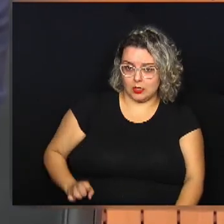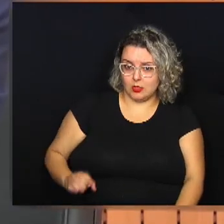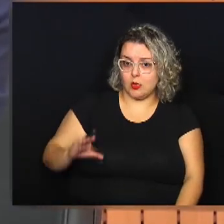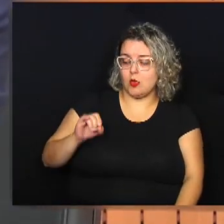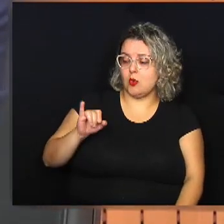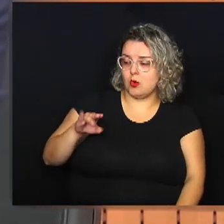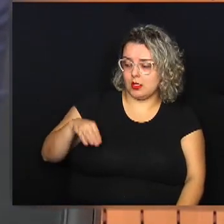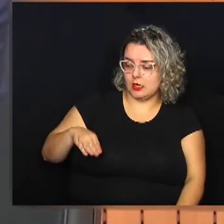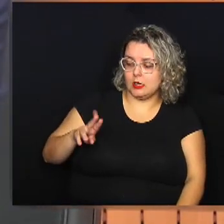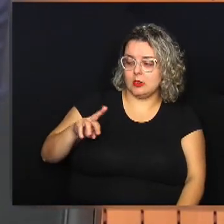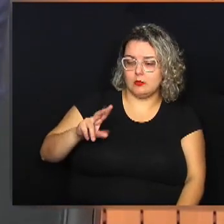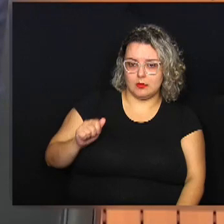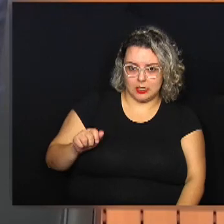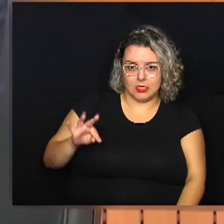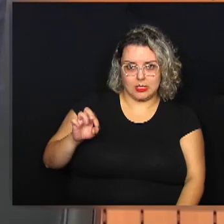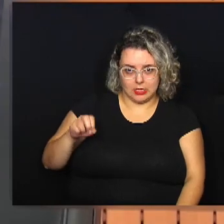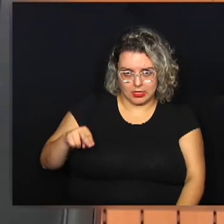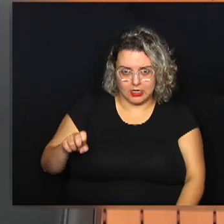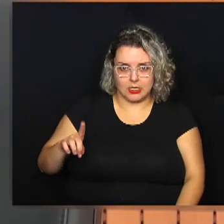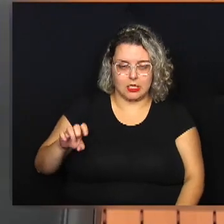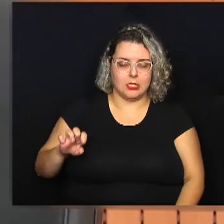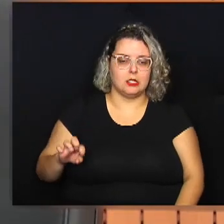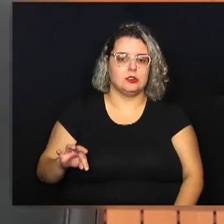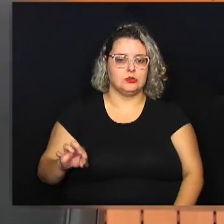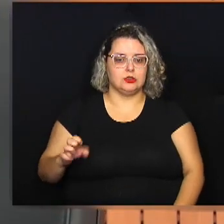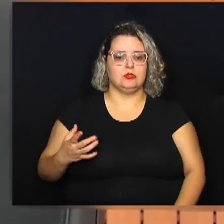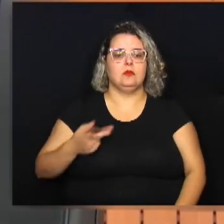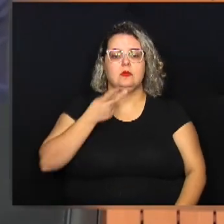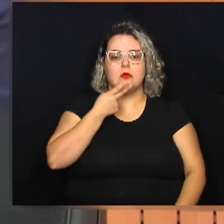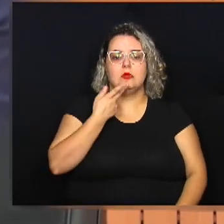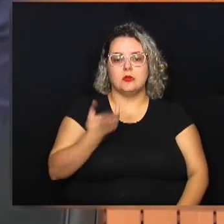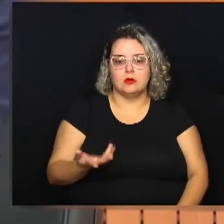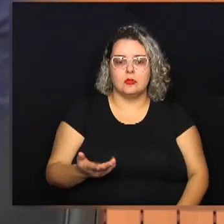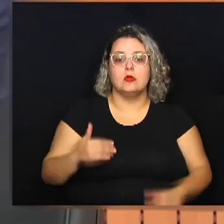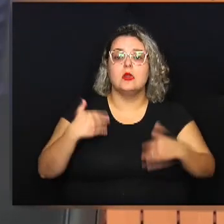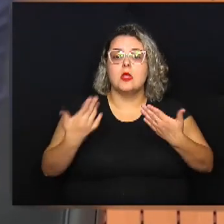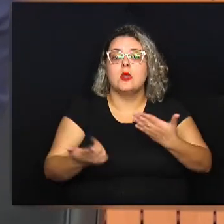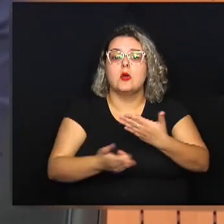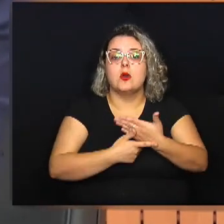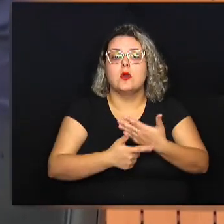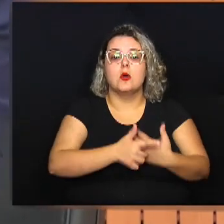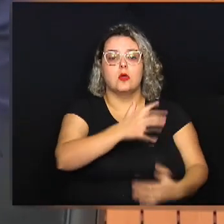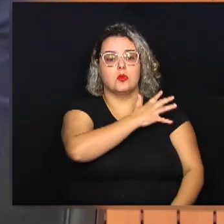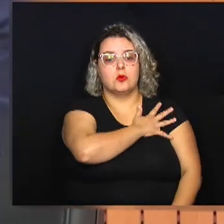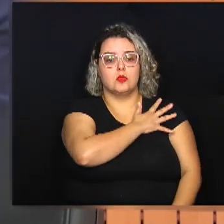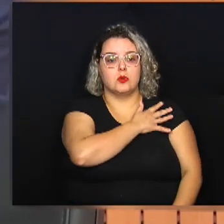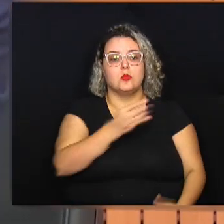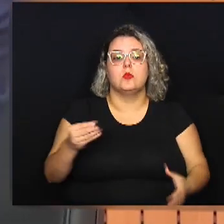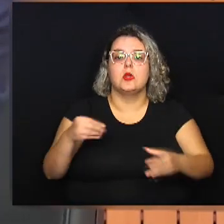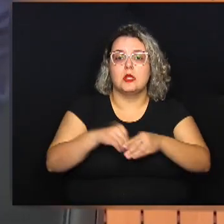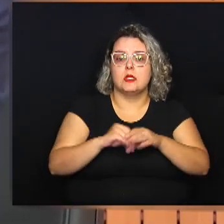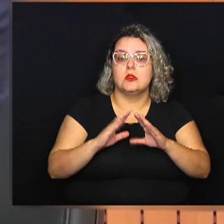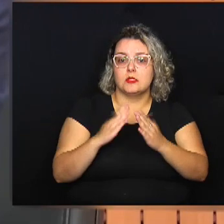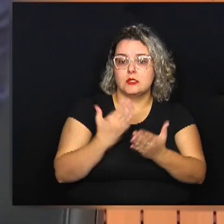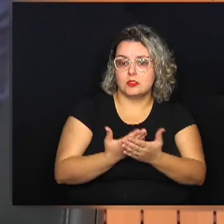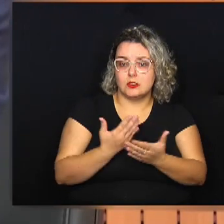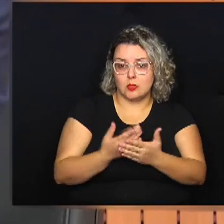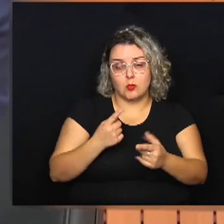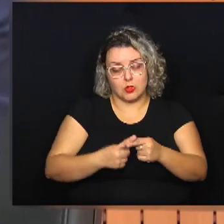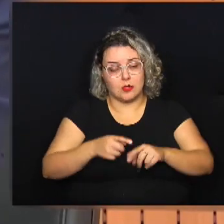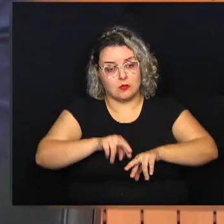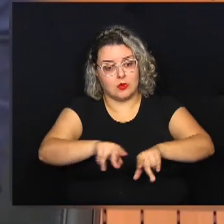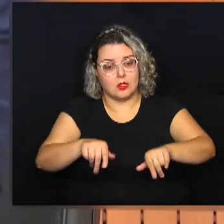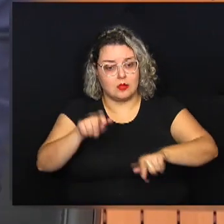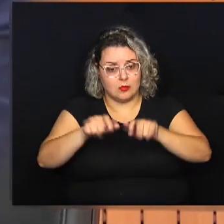da escola cívico-militar no estado, falou sobre o tema. E qual é o papel do militar dentro da escola? Porque muita gente